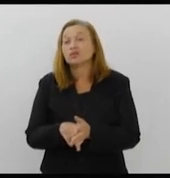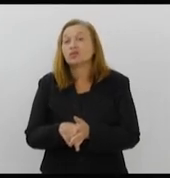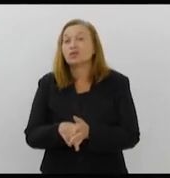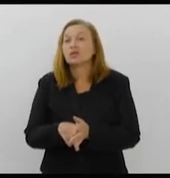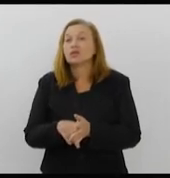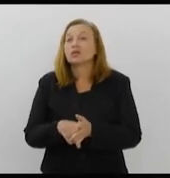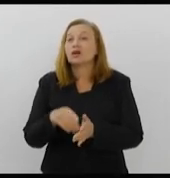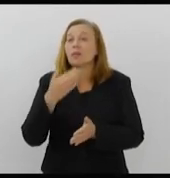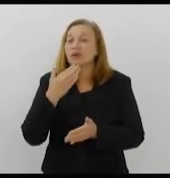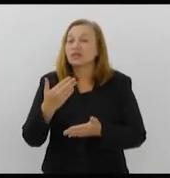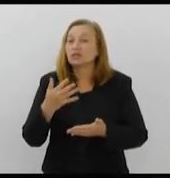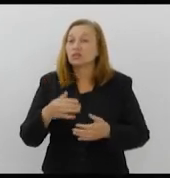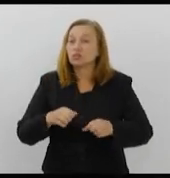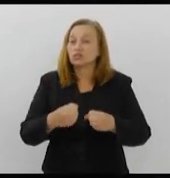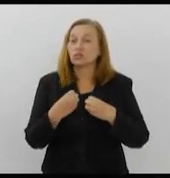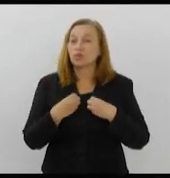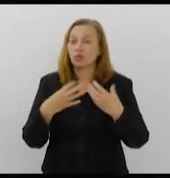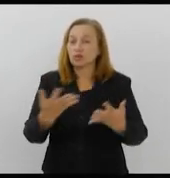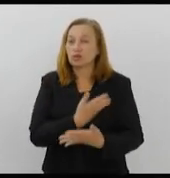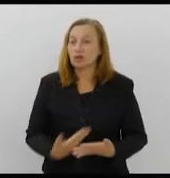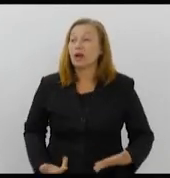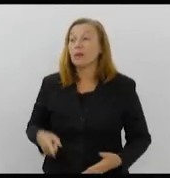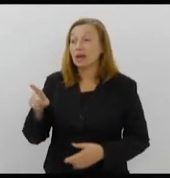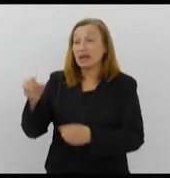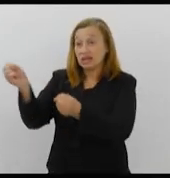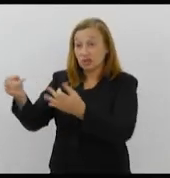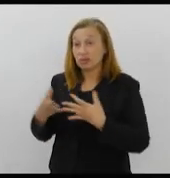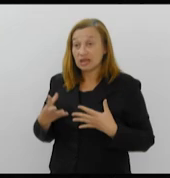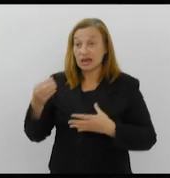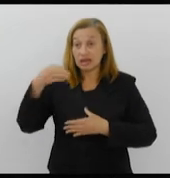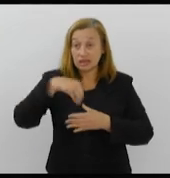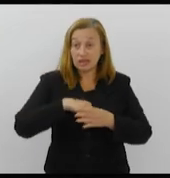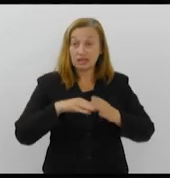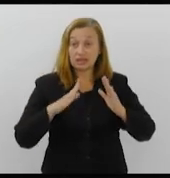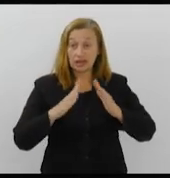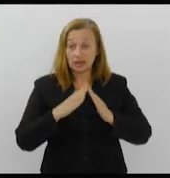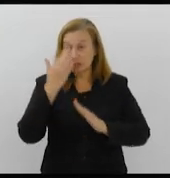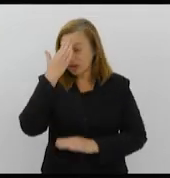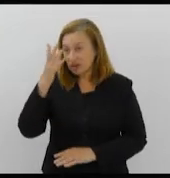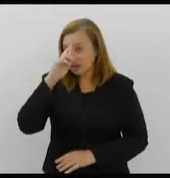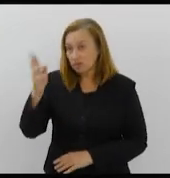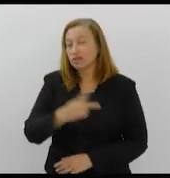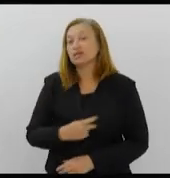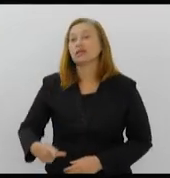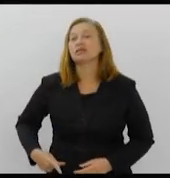convocando uma audiência pública para que eles se esclareçam dentro dessa casa. Muito obrigado, senhor presidente.